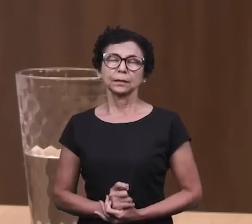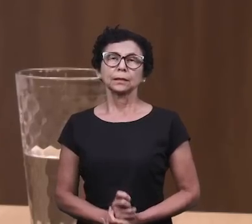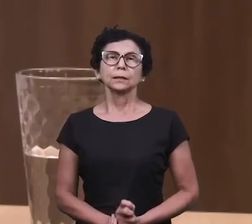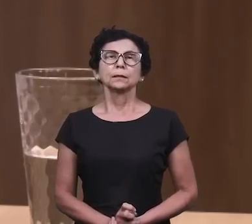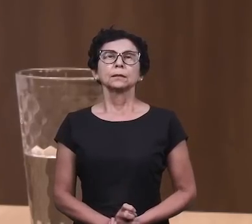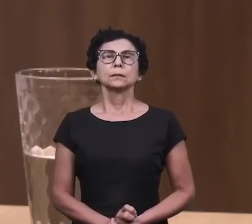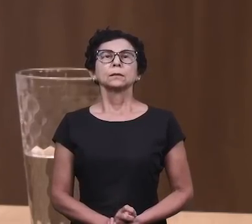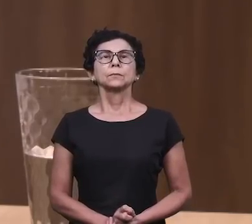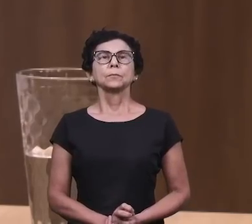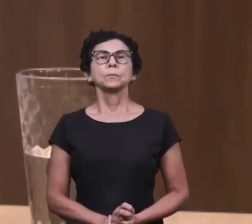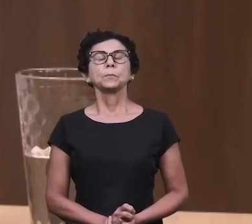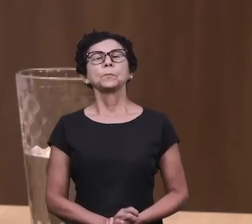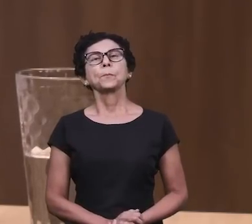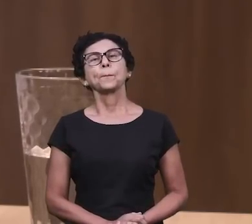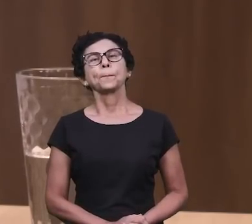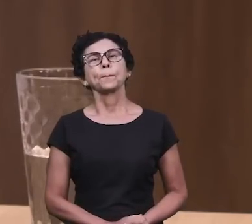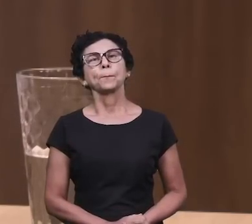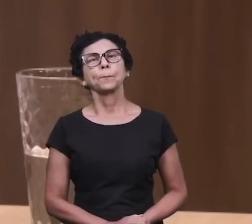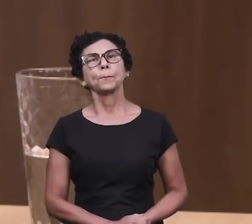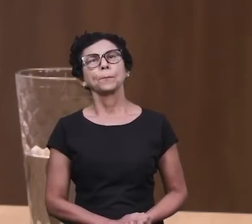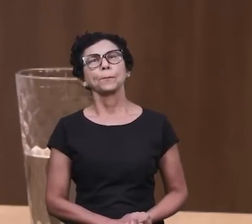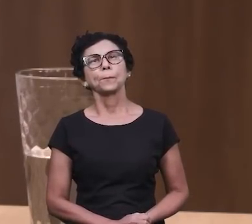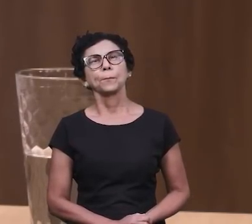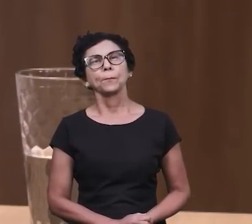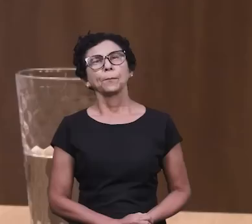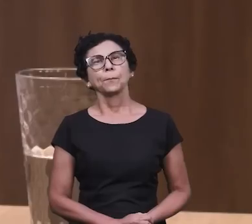para receber aquilo que o Espírito Santo queria fazer, né?